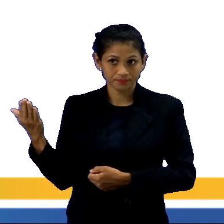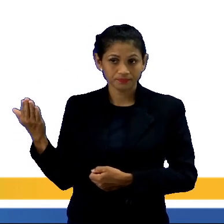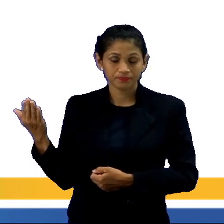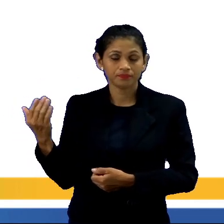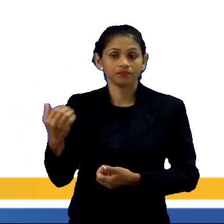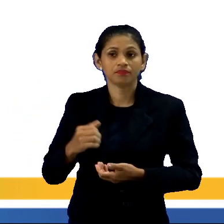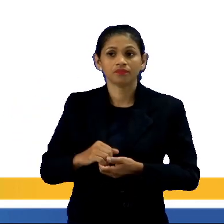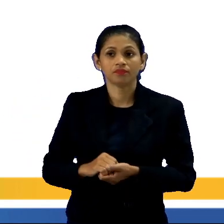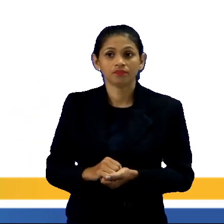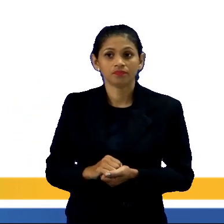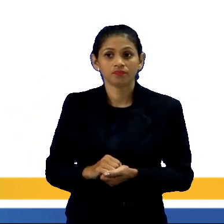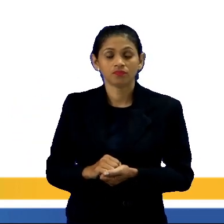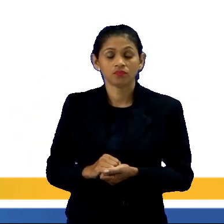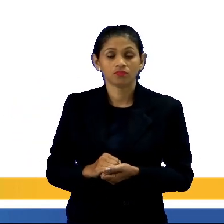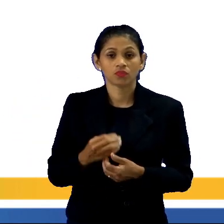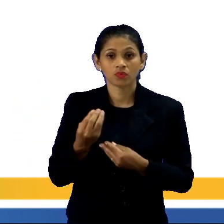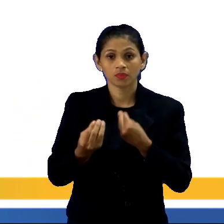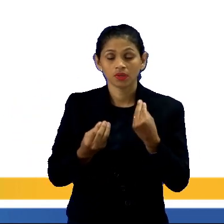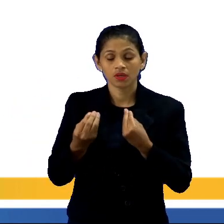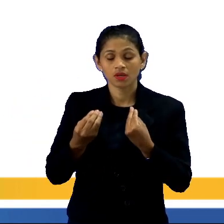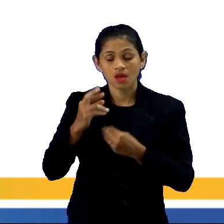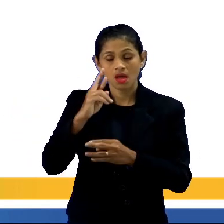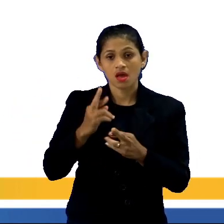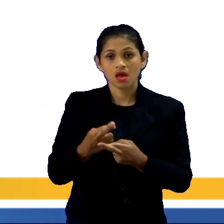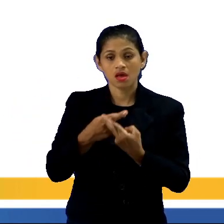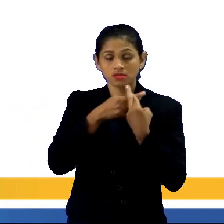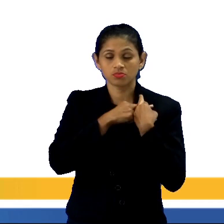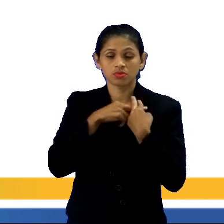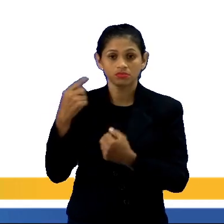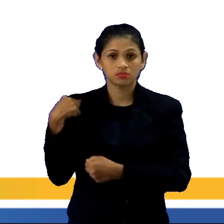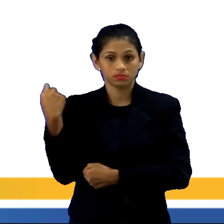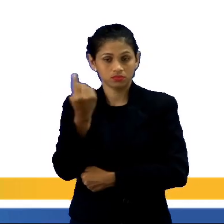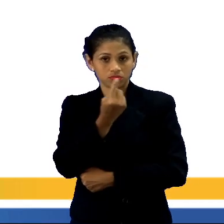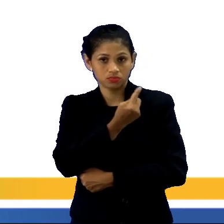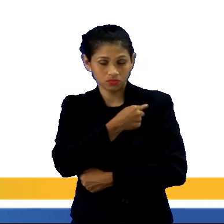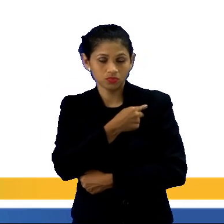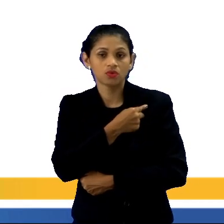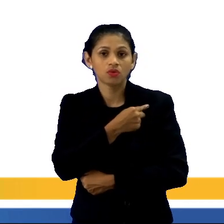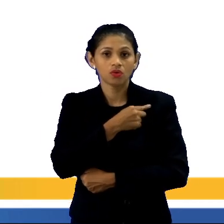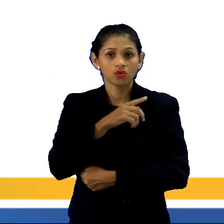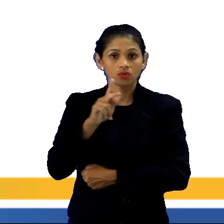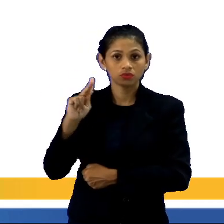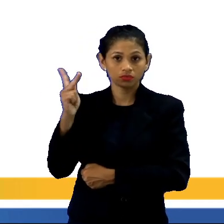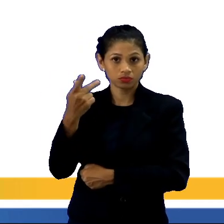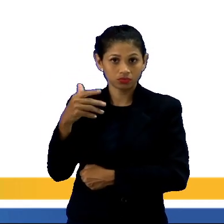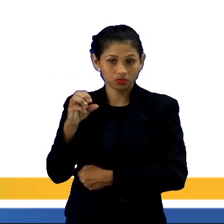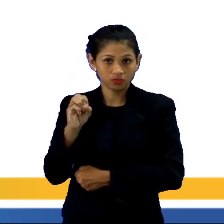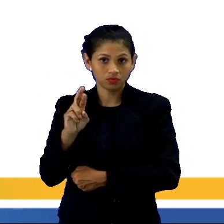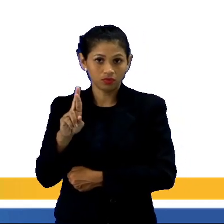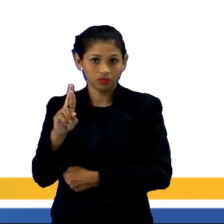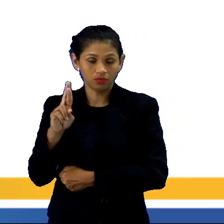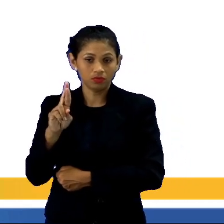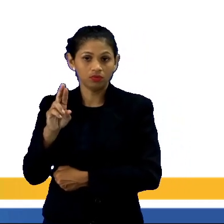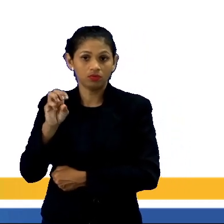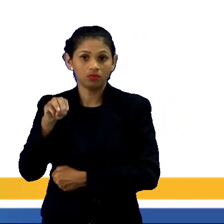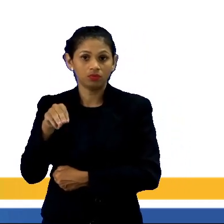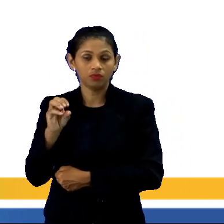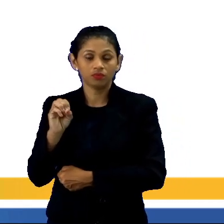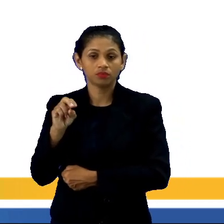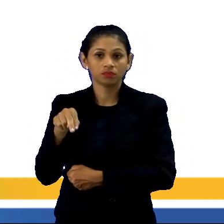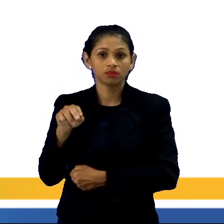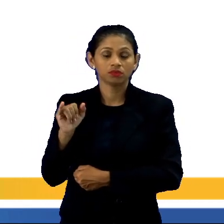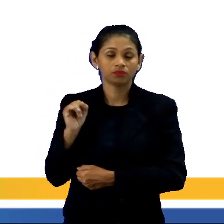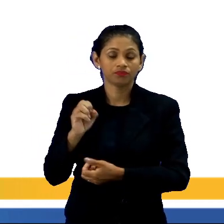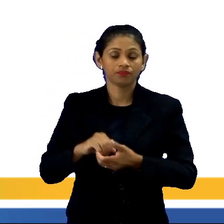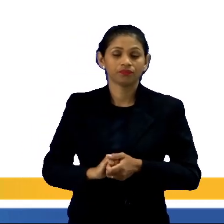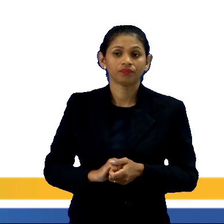ele é o responsável pelos nossos hormônios, vale a gente saber que para isso ele precisa de glândulas. E aí, de acordo com esse sistema, nós